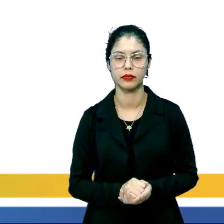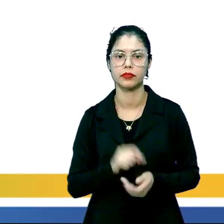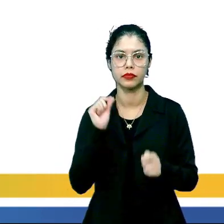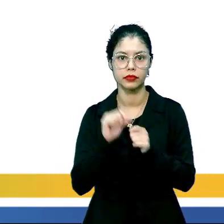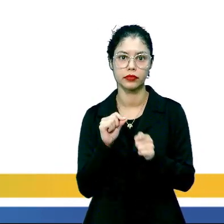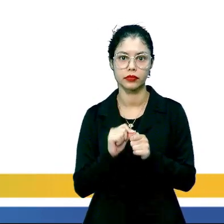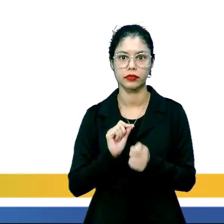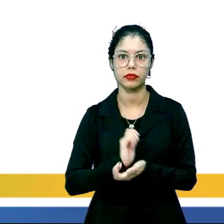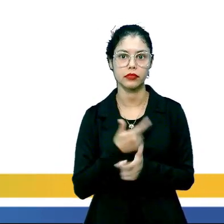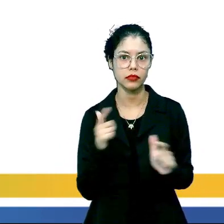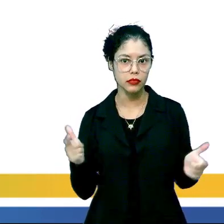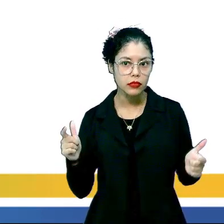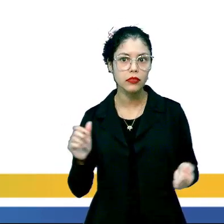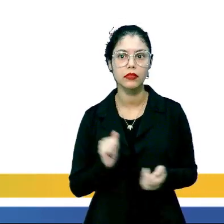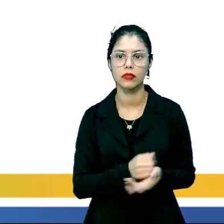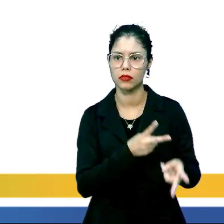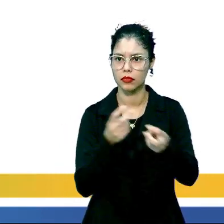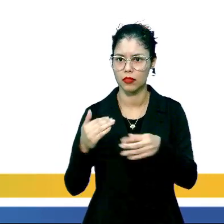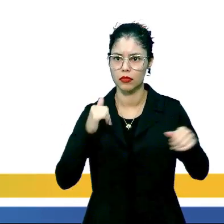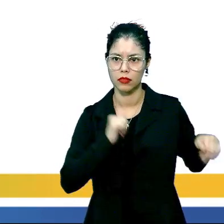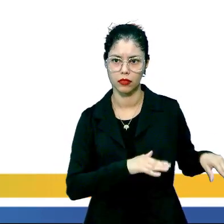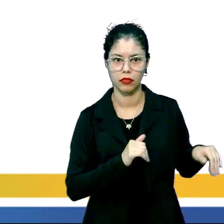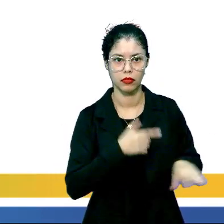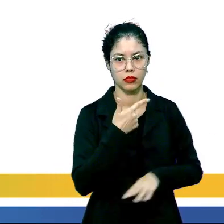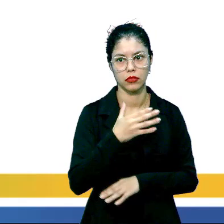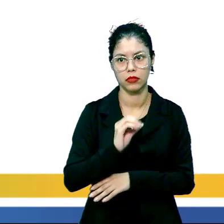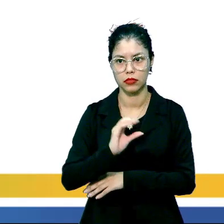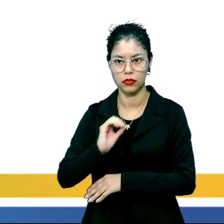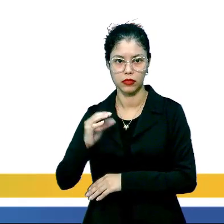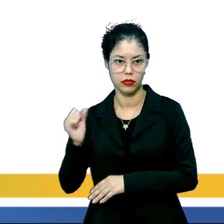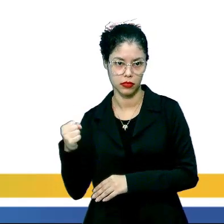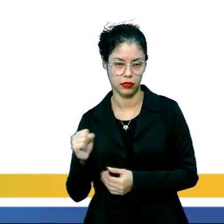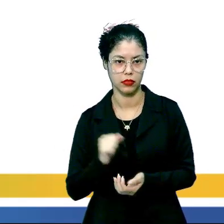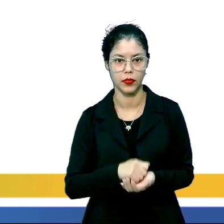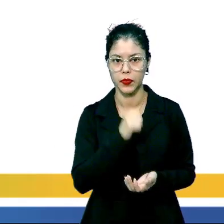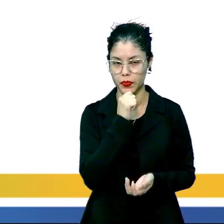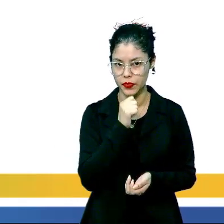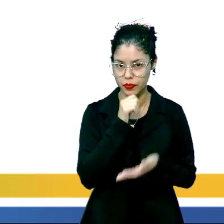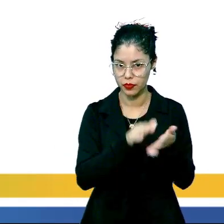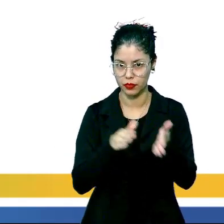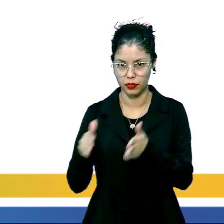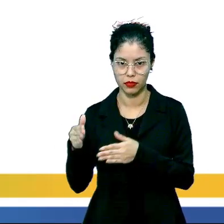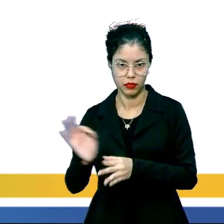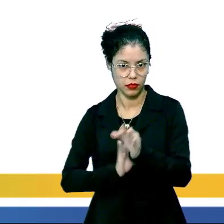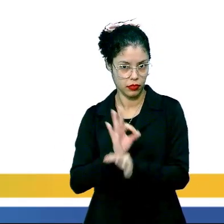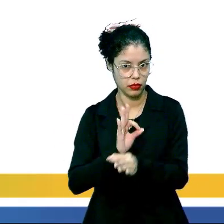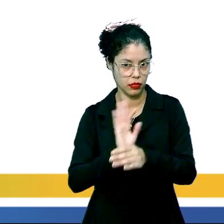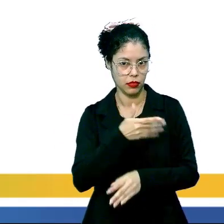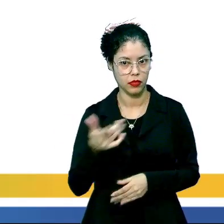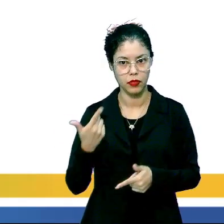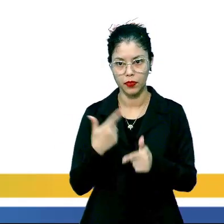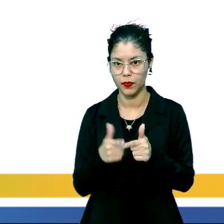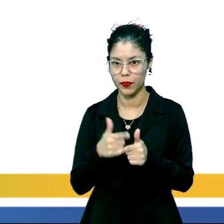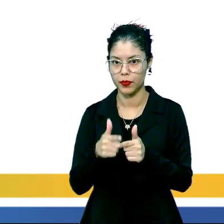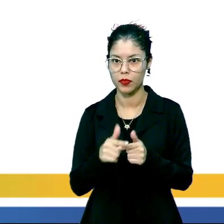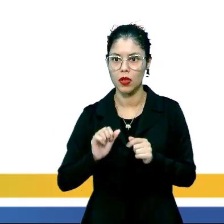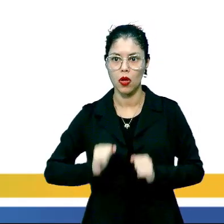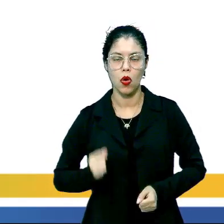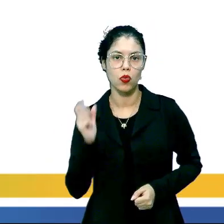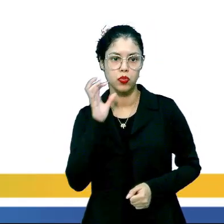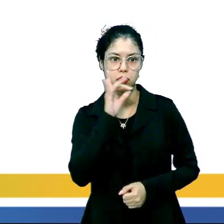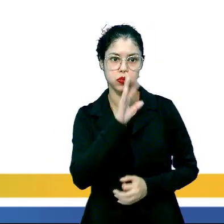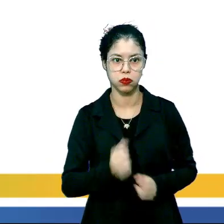inaugurado com grande expectativa em setembro de 2008. Ainda estava em fase de ajuste quando problemas de